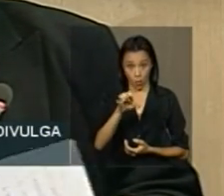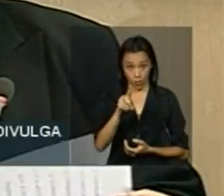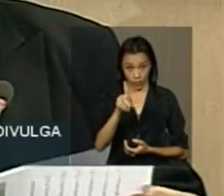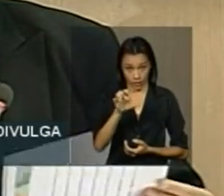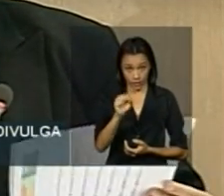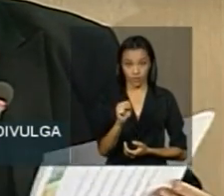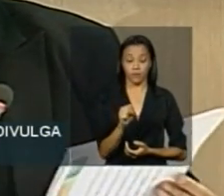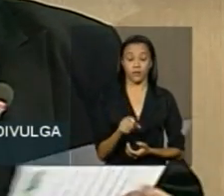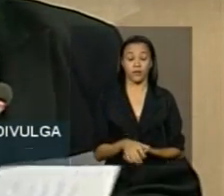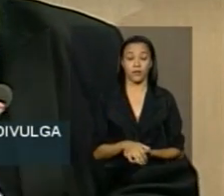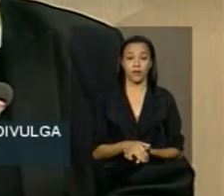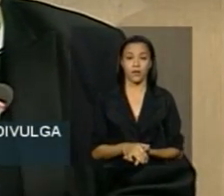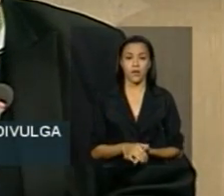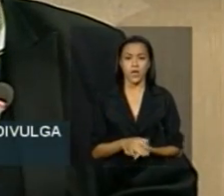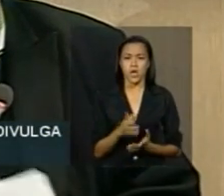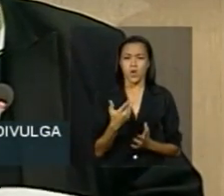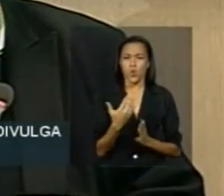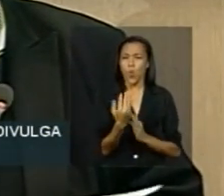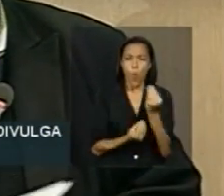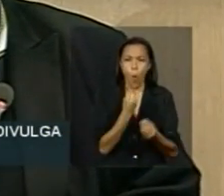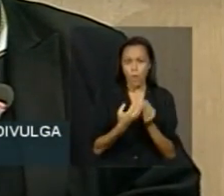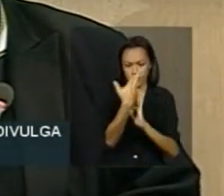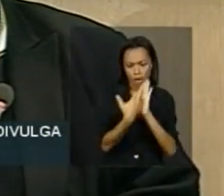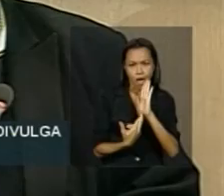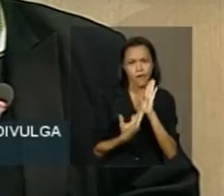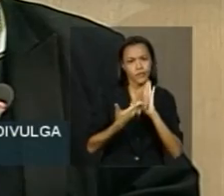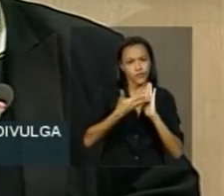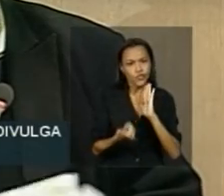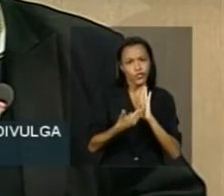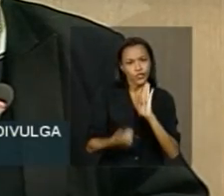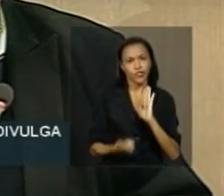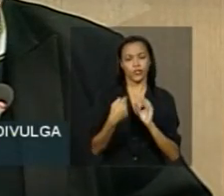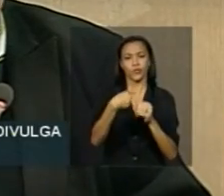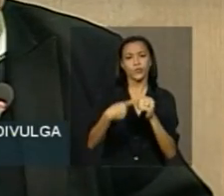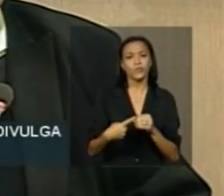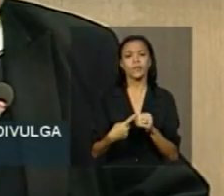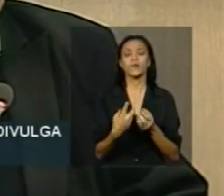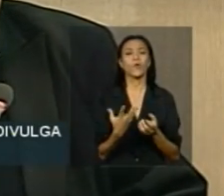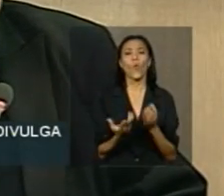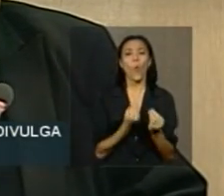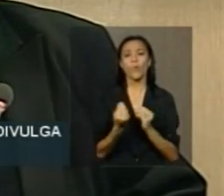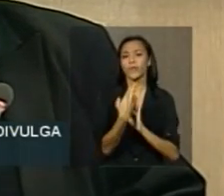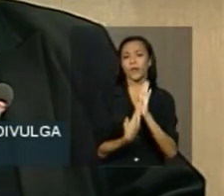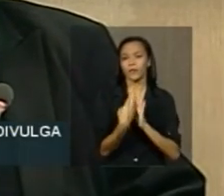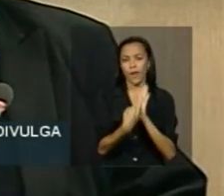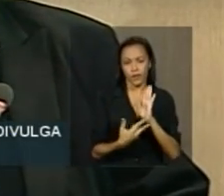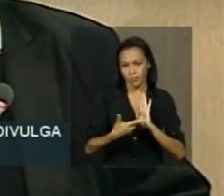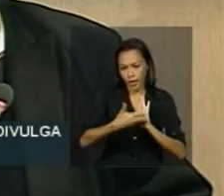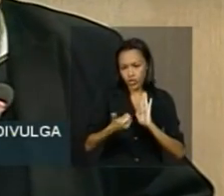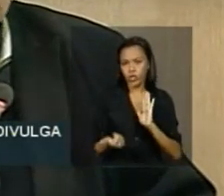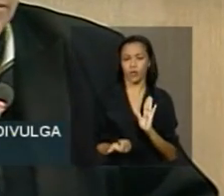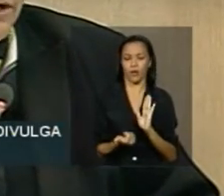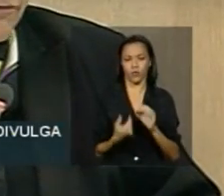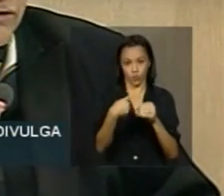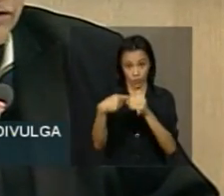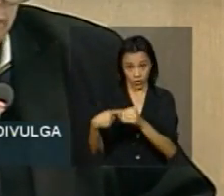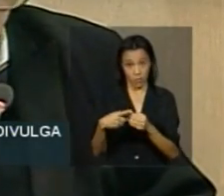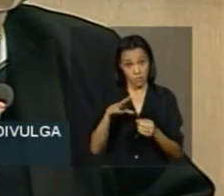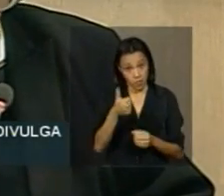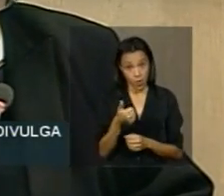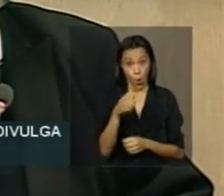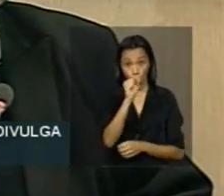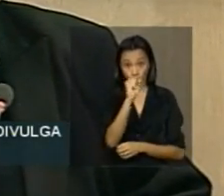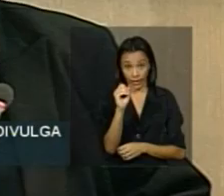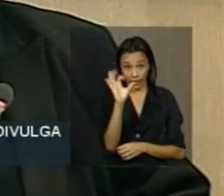aqui o dado que tá comigo tá os critérios quando a gente retira o município Quais são os critérios ISO que eu quero destacar primeiro que o município tenha feito